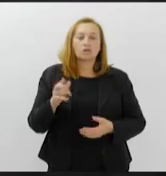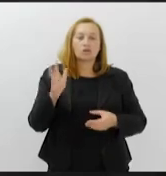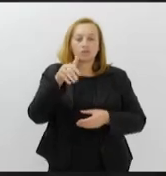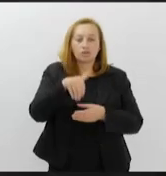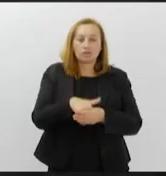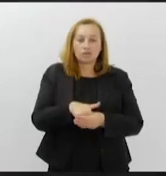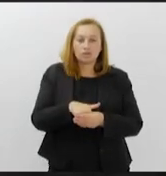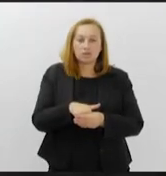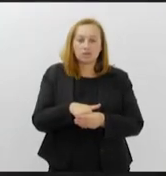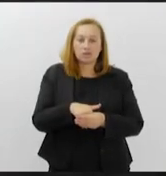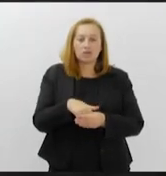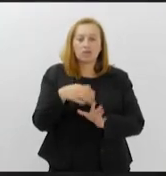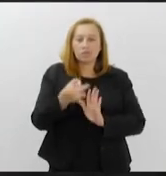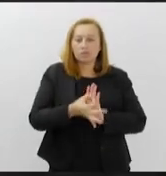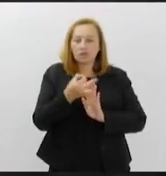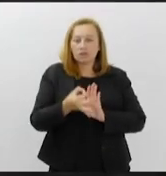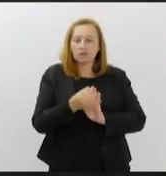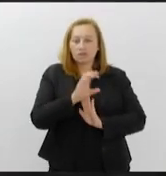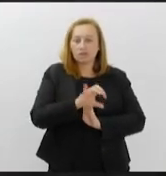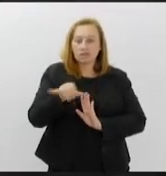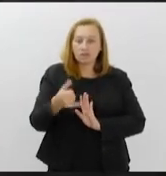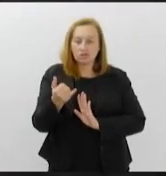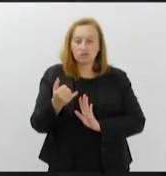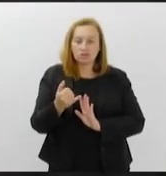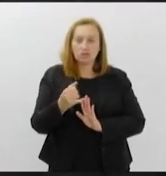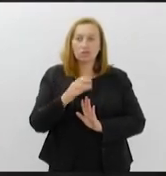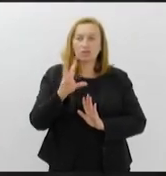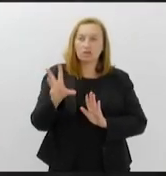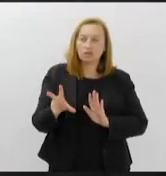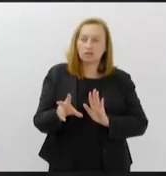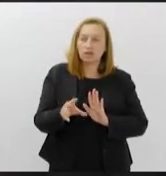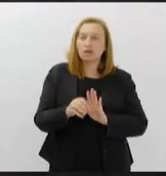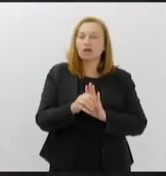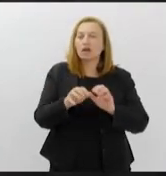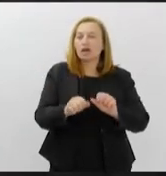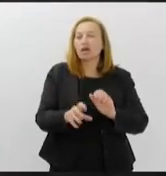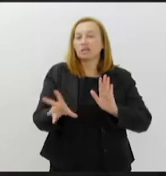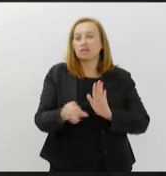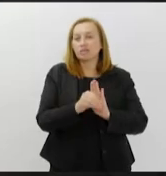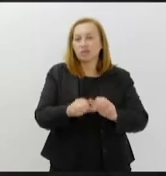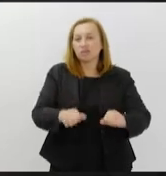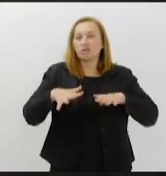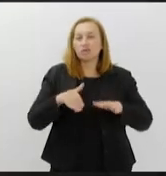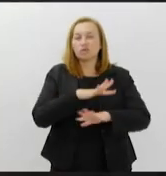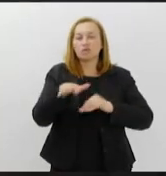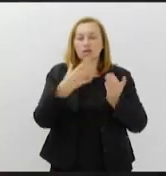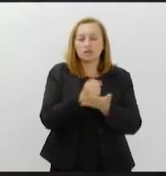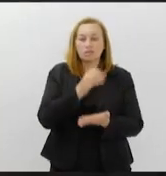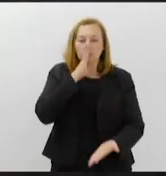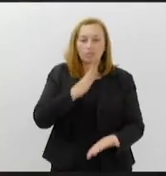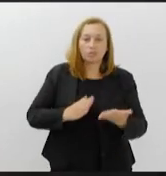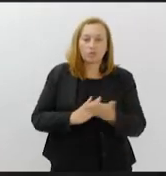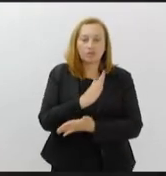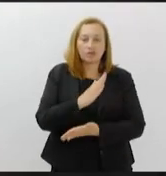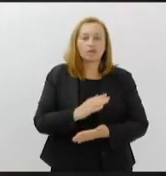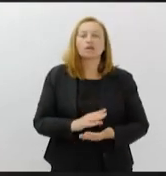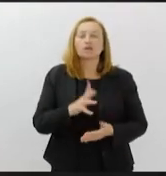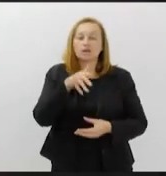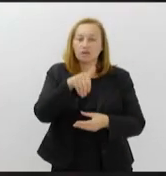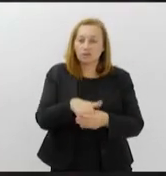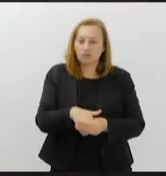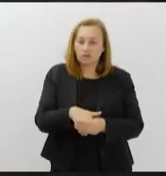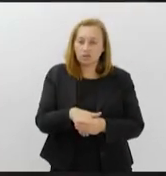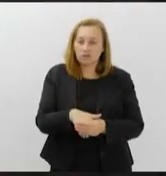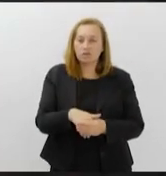o parecer da CCJ às emendas de plenário. Senhores que aprovam, permaneçam como estão. Aprovado. Em